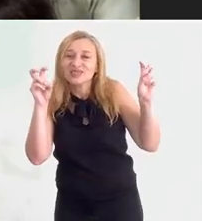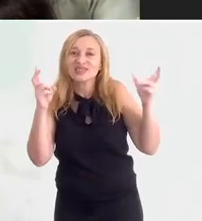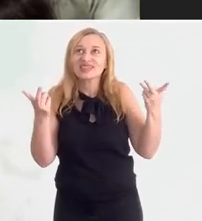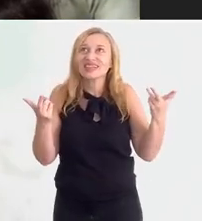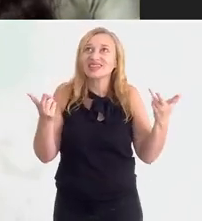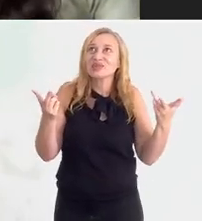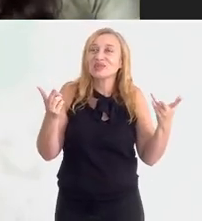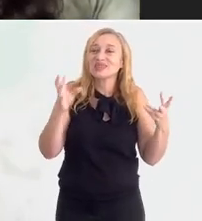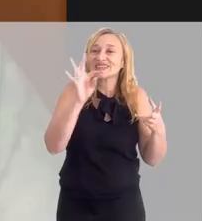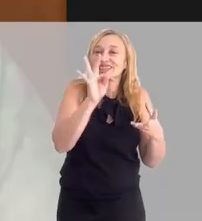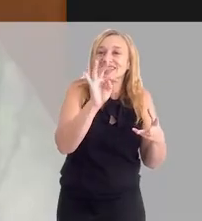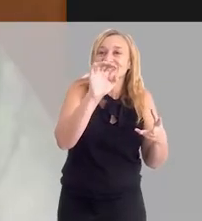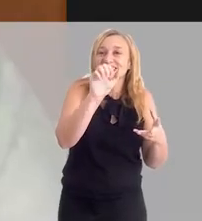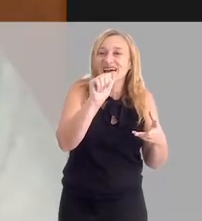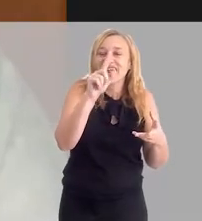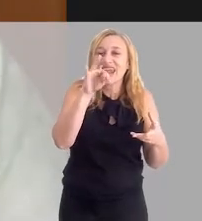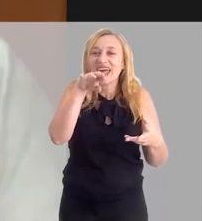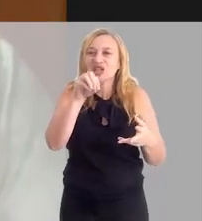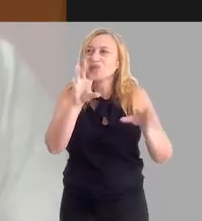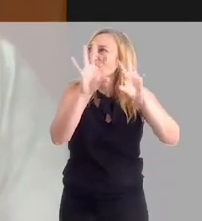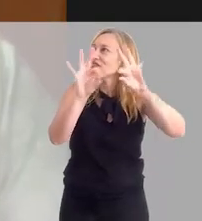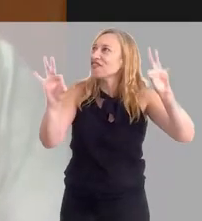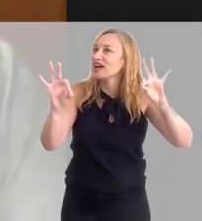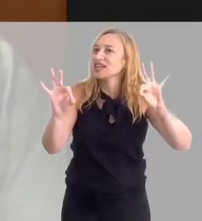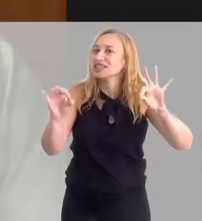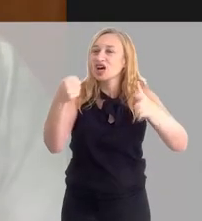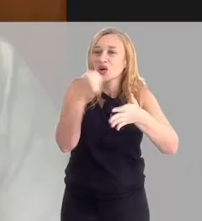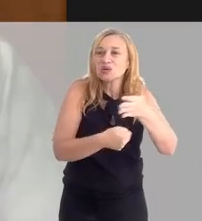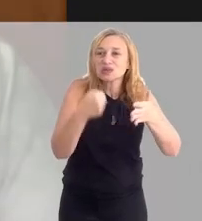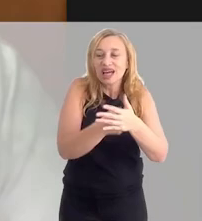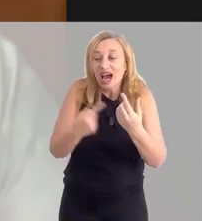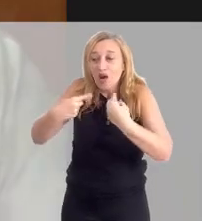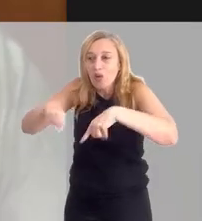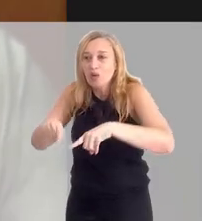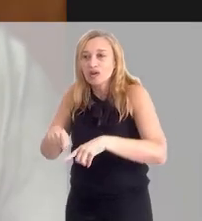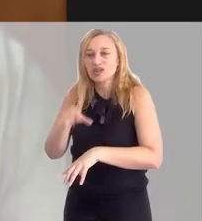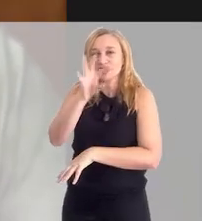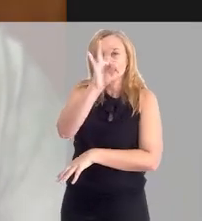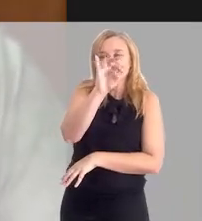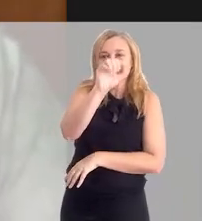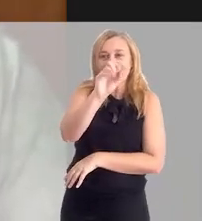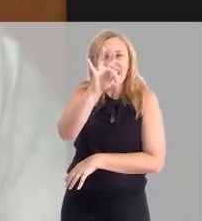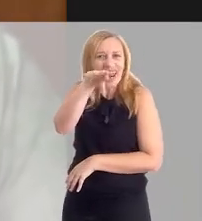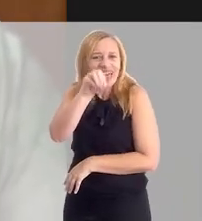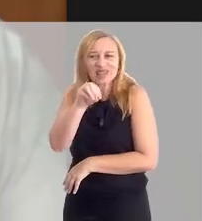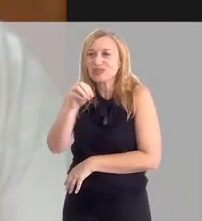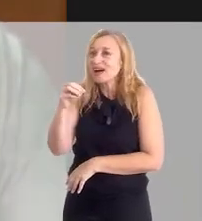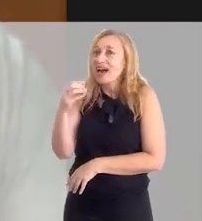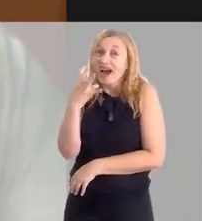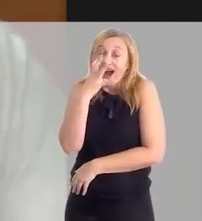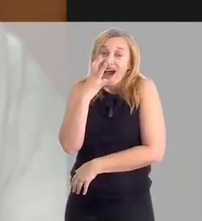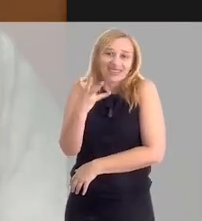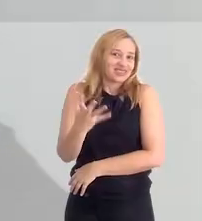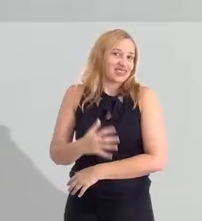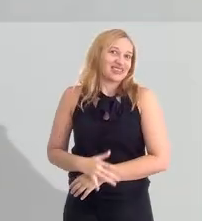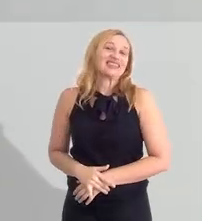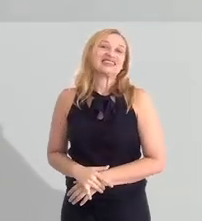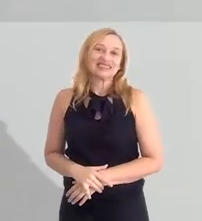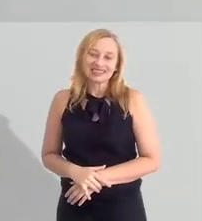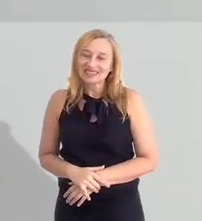questão do talento. A frase que você falou é lutar contra o seu talento. É Isso é muito fundamental.